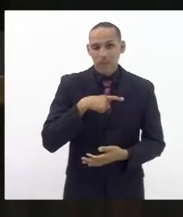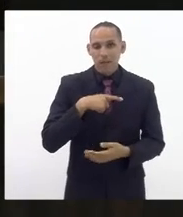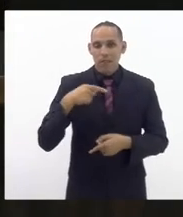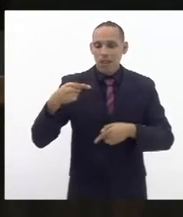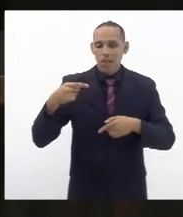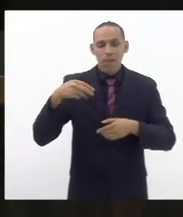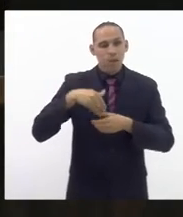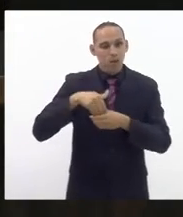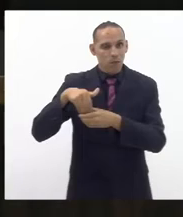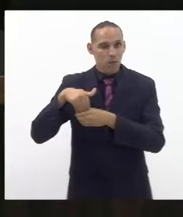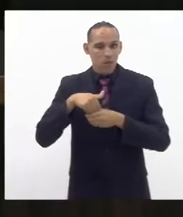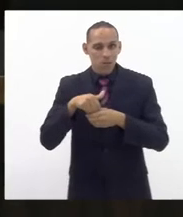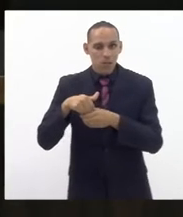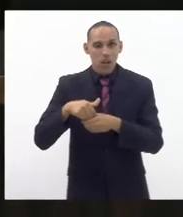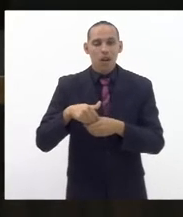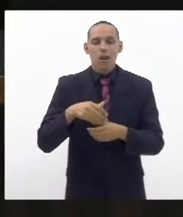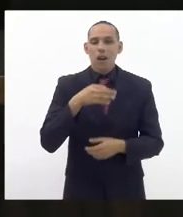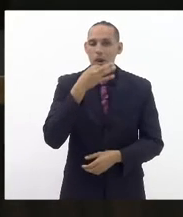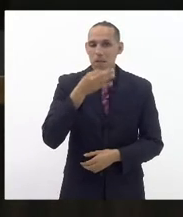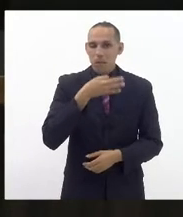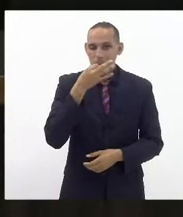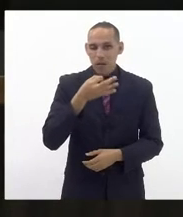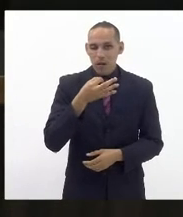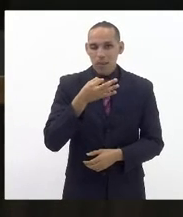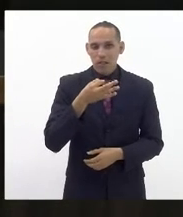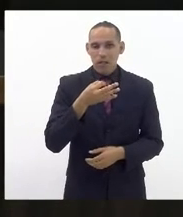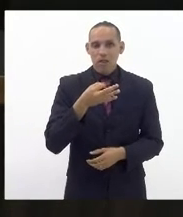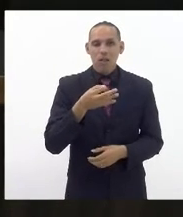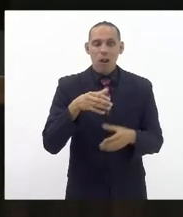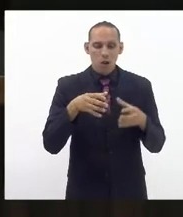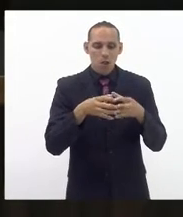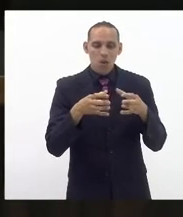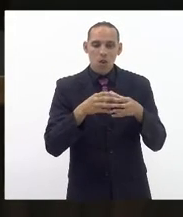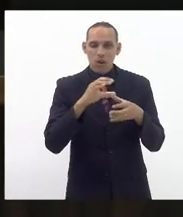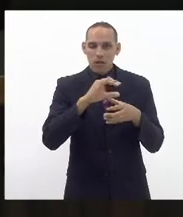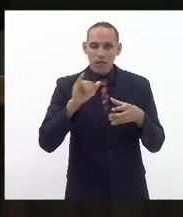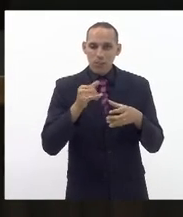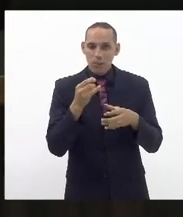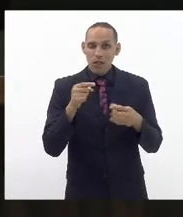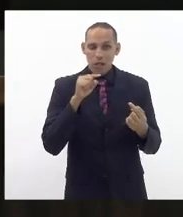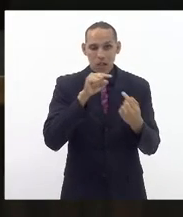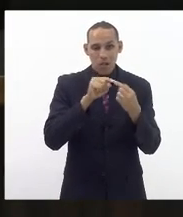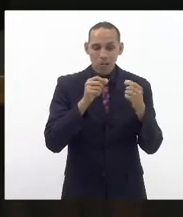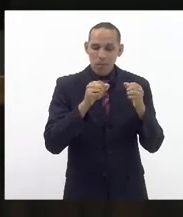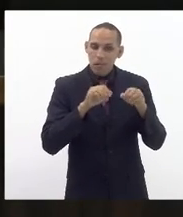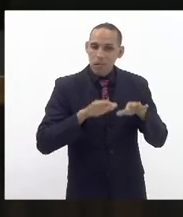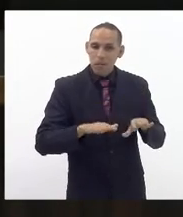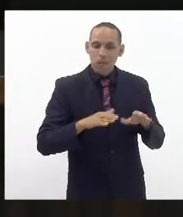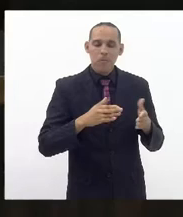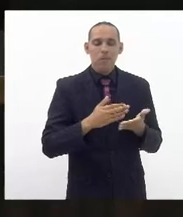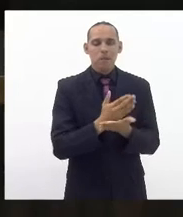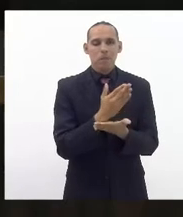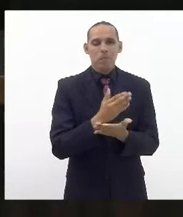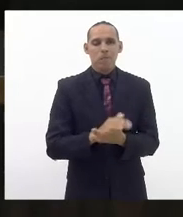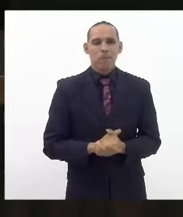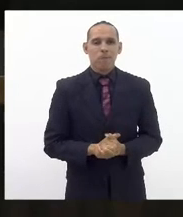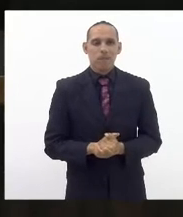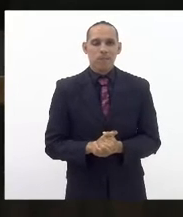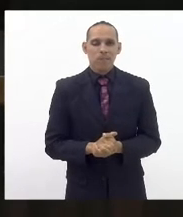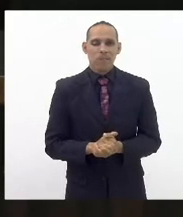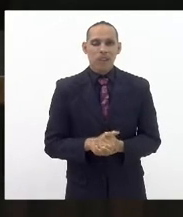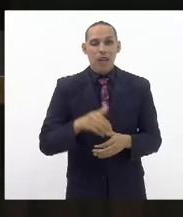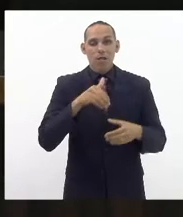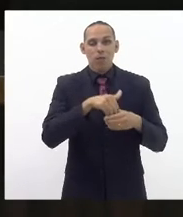em votação, o parecer da Comissão de Constituição e Justiça. Senhores, que aprovam, como estão? Aprovado.